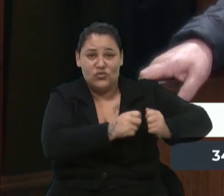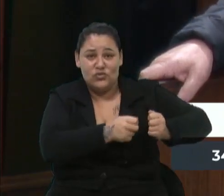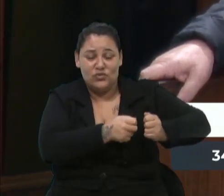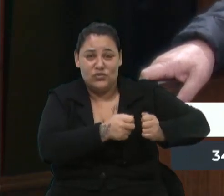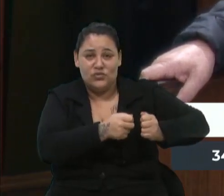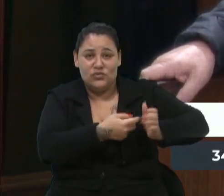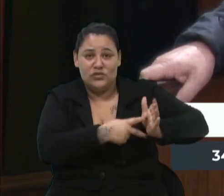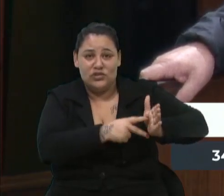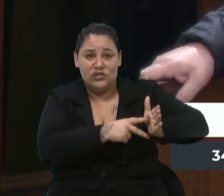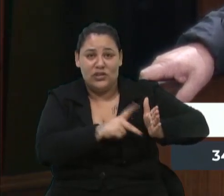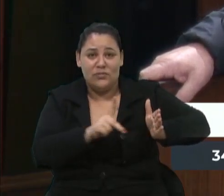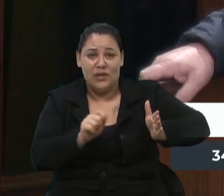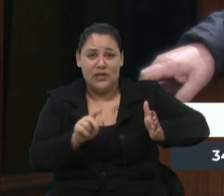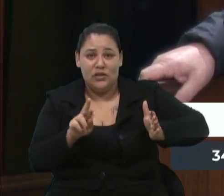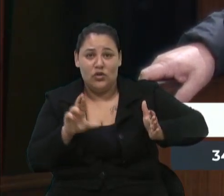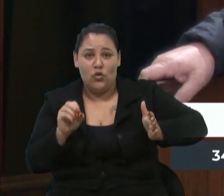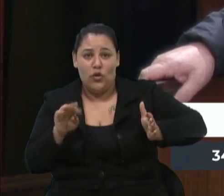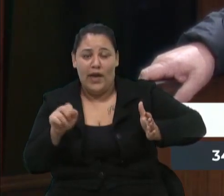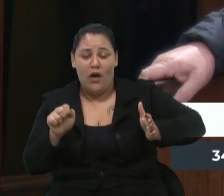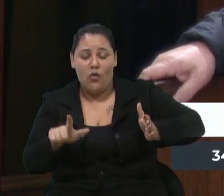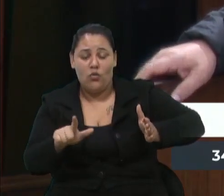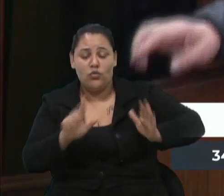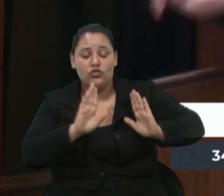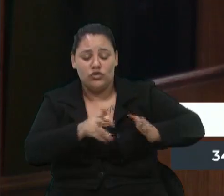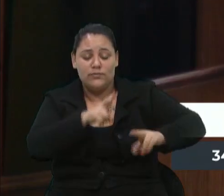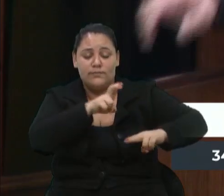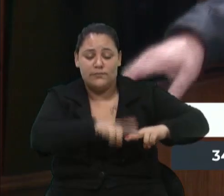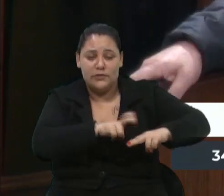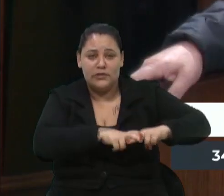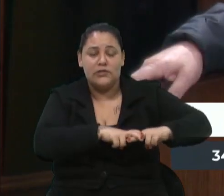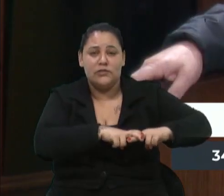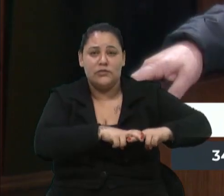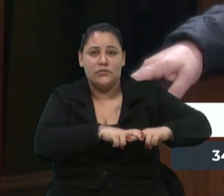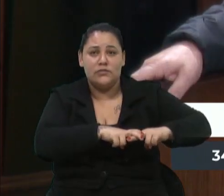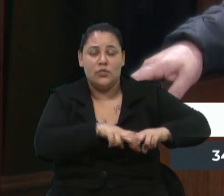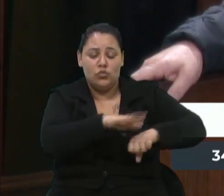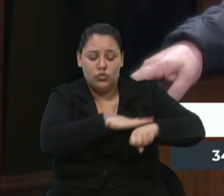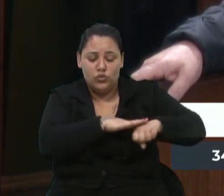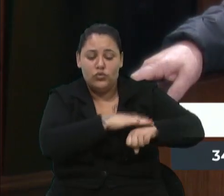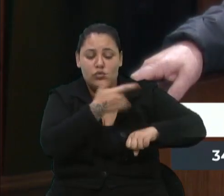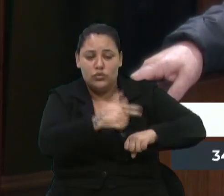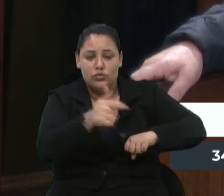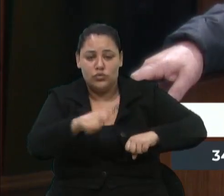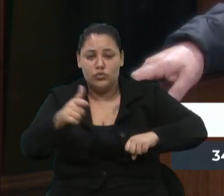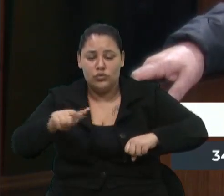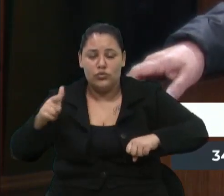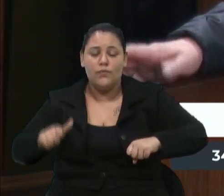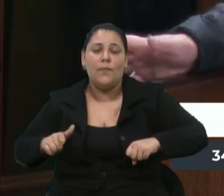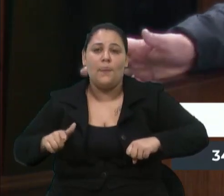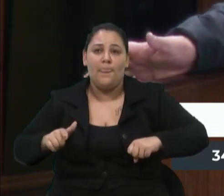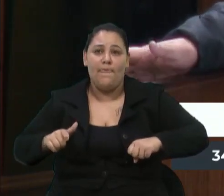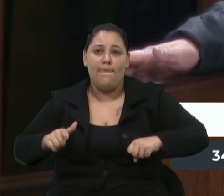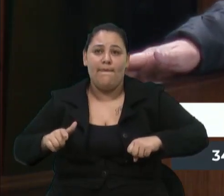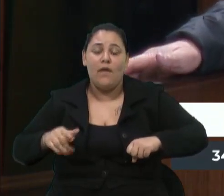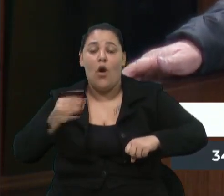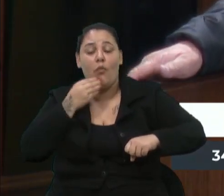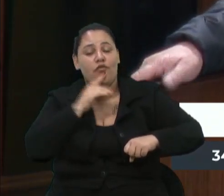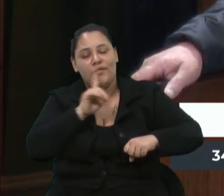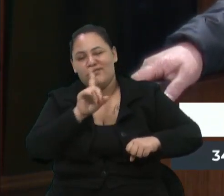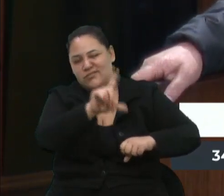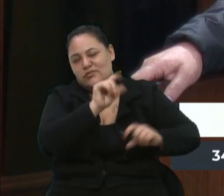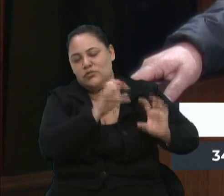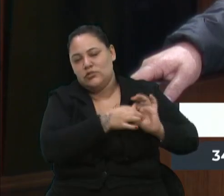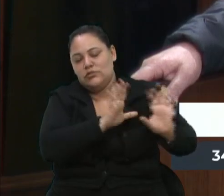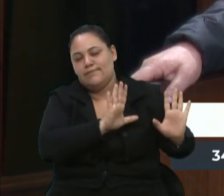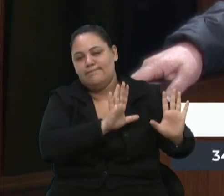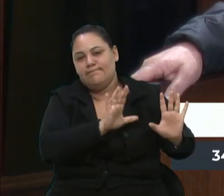e foi sentado mais que uma vez, umas vezes até o sindicato patronal não foi, por opção,